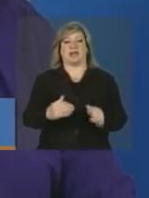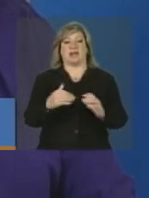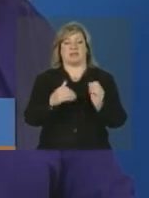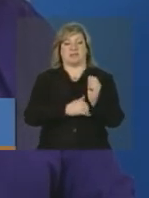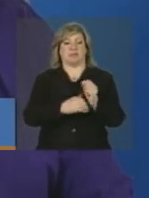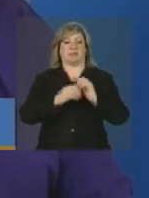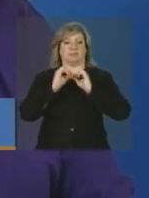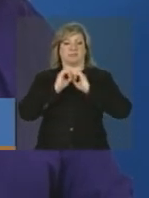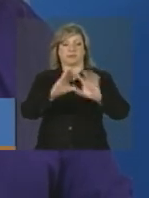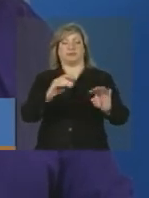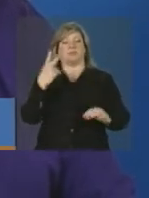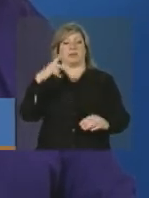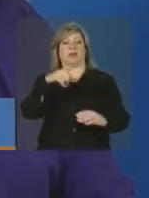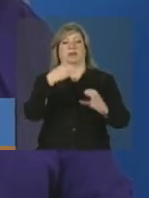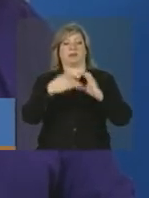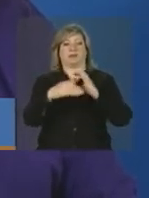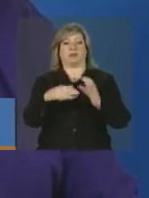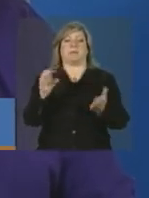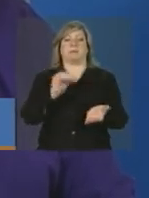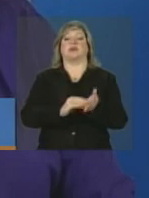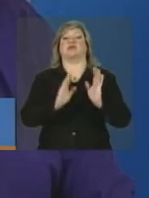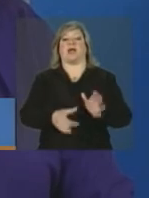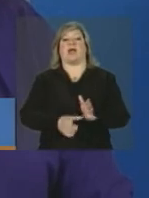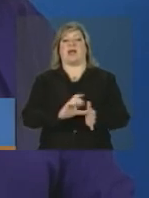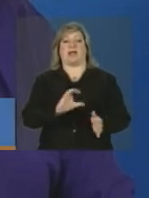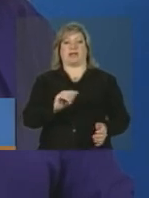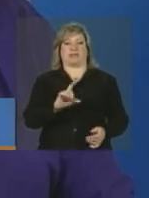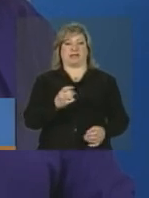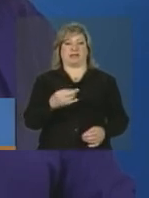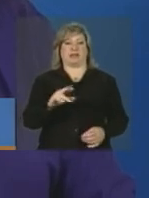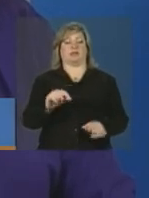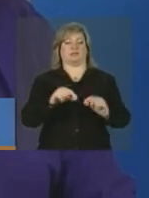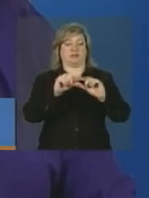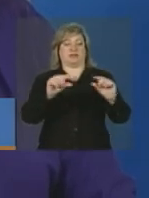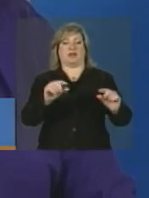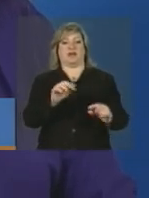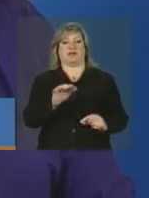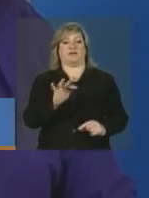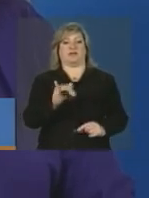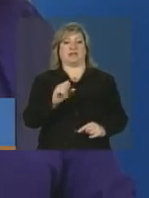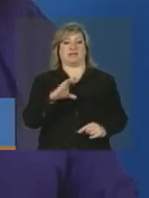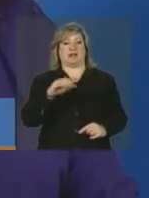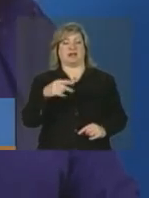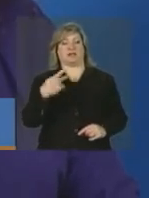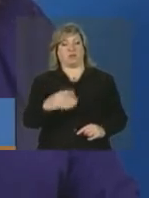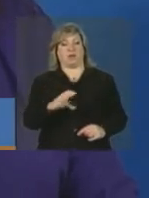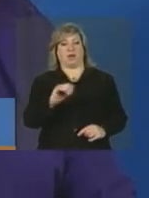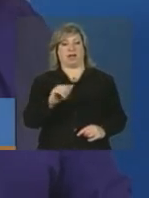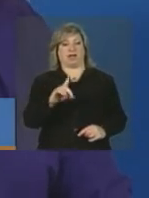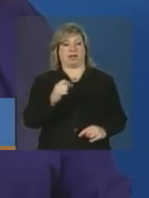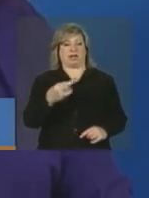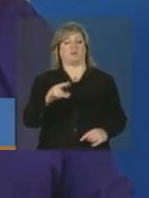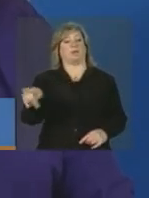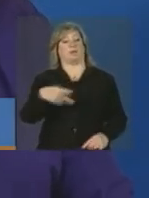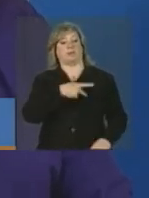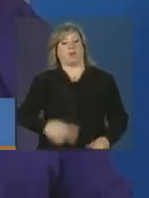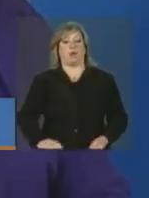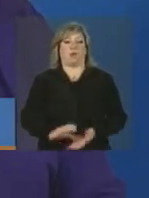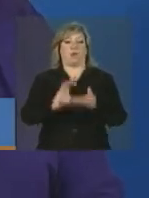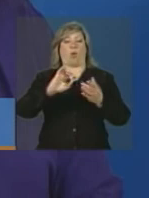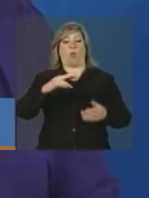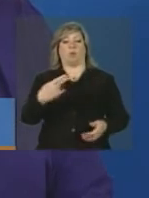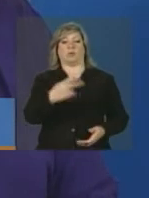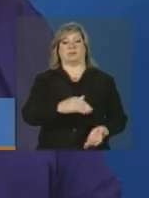será enviada para o e-mail cadastrado na aba física do cadastro do presidente do conselho ou